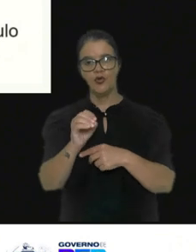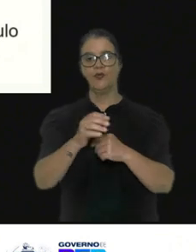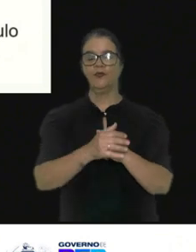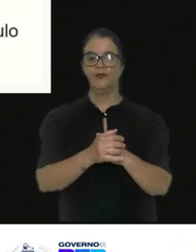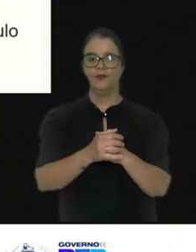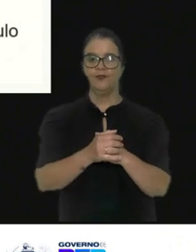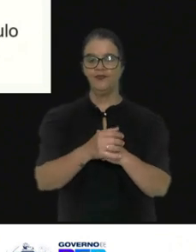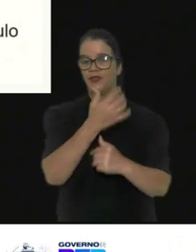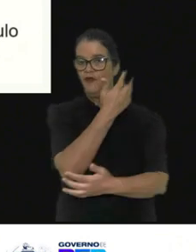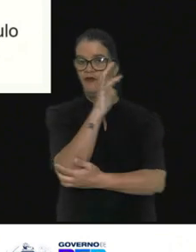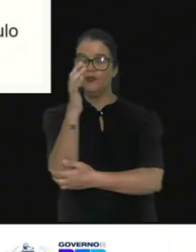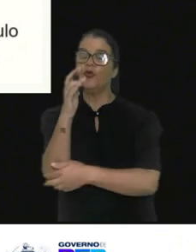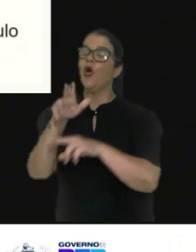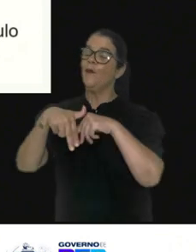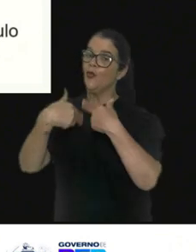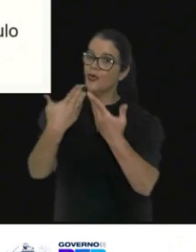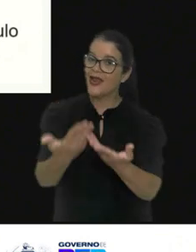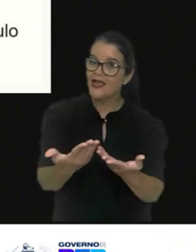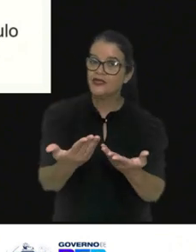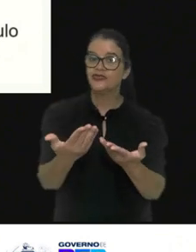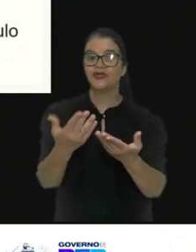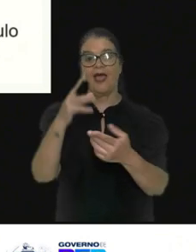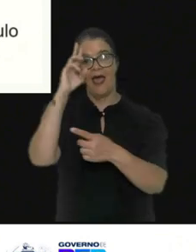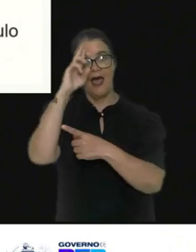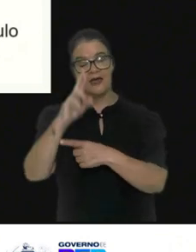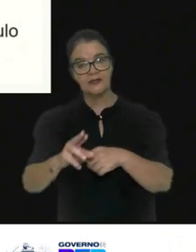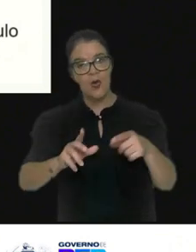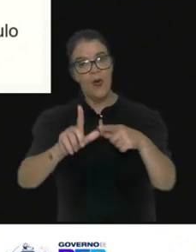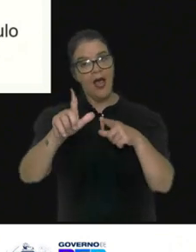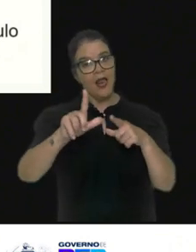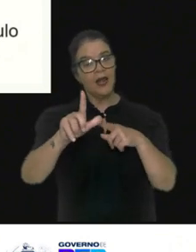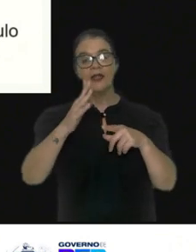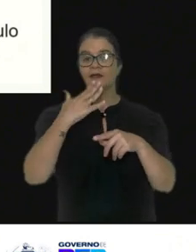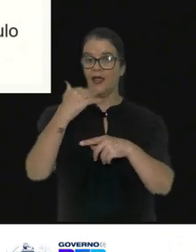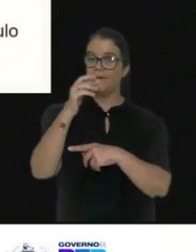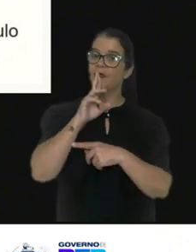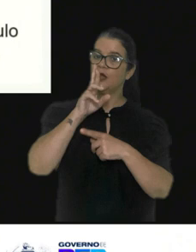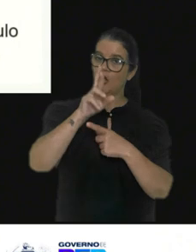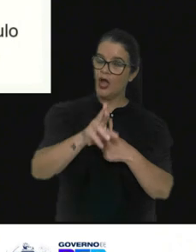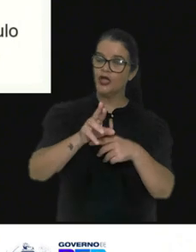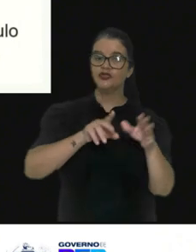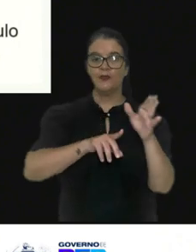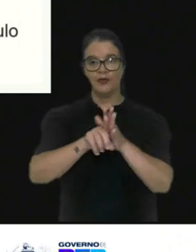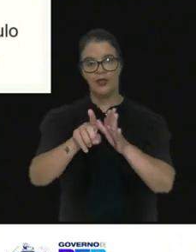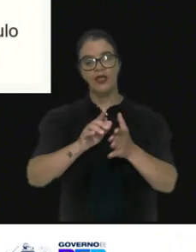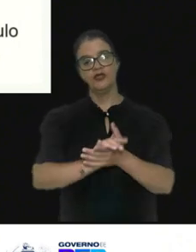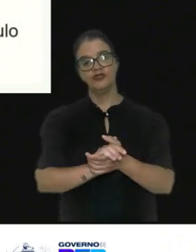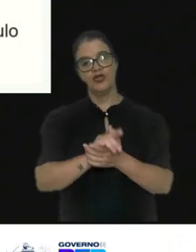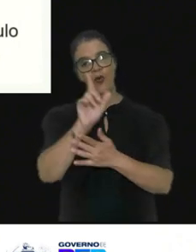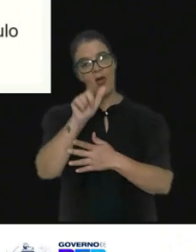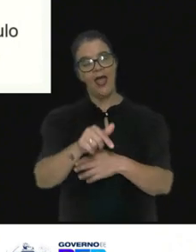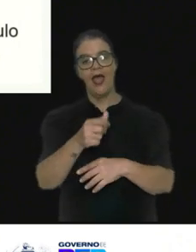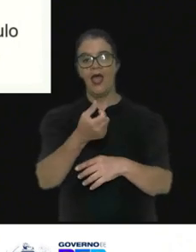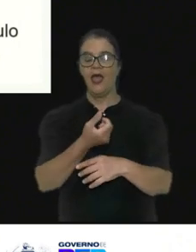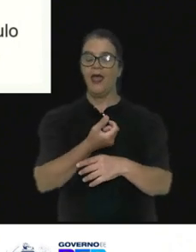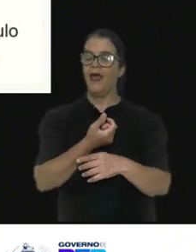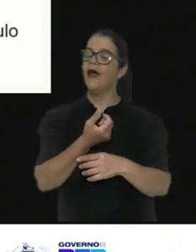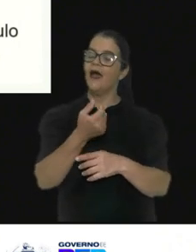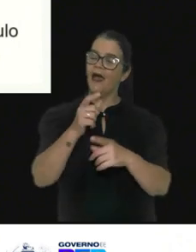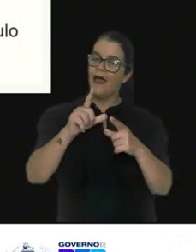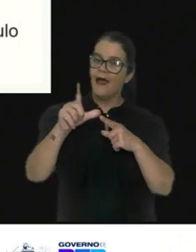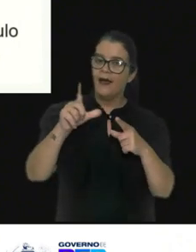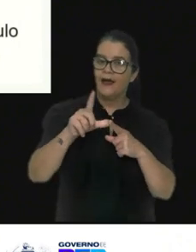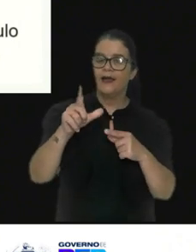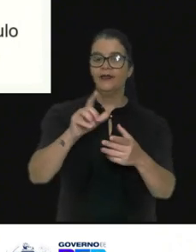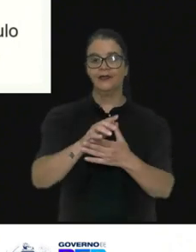poemas alegórias. Por esta razão, a letra que melhor responde à questão